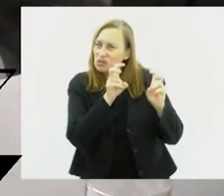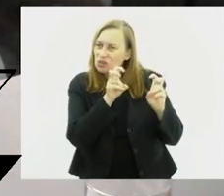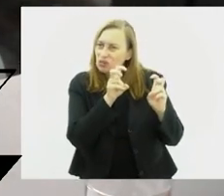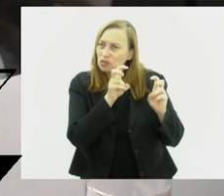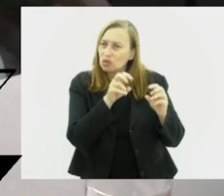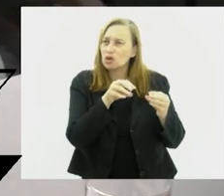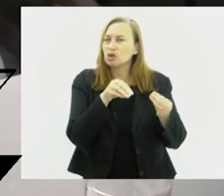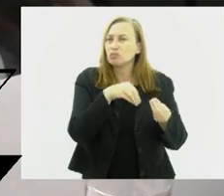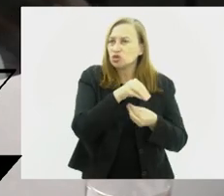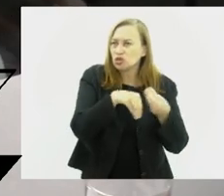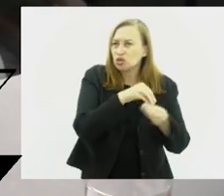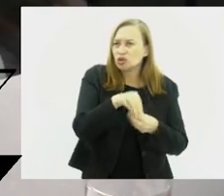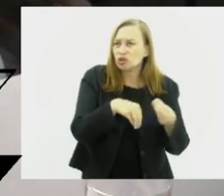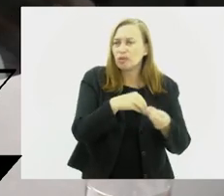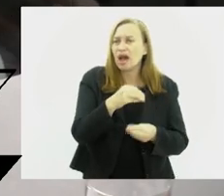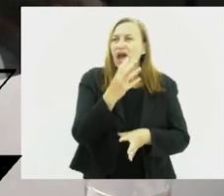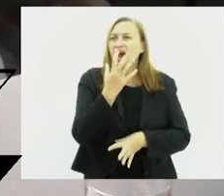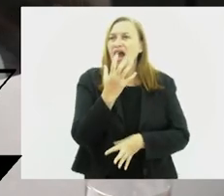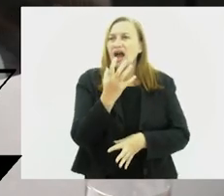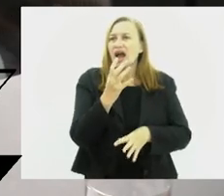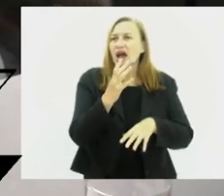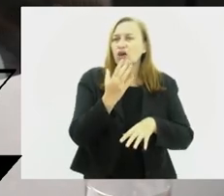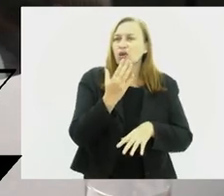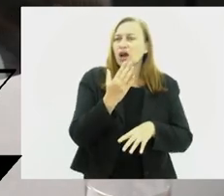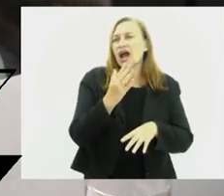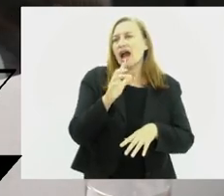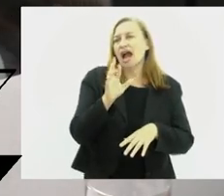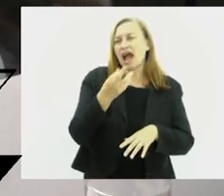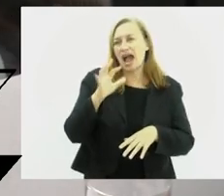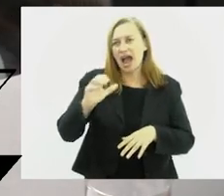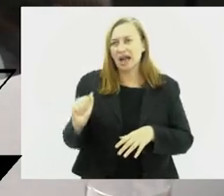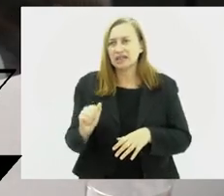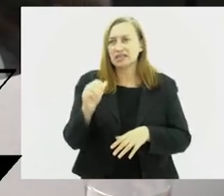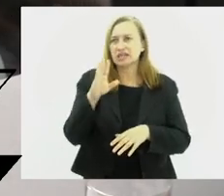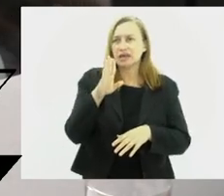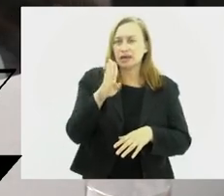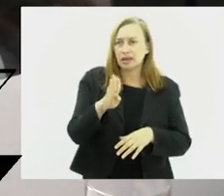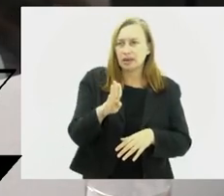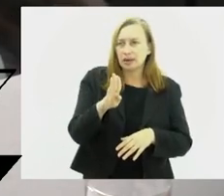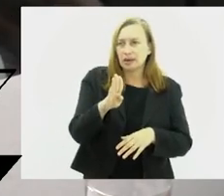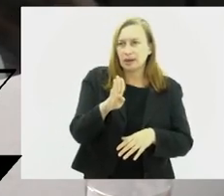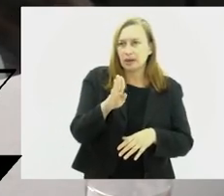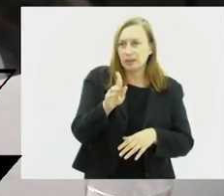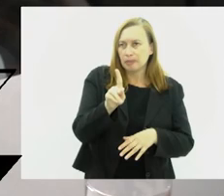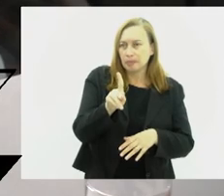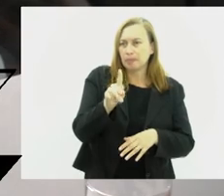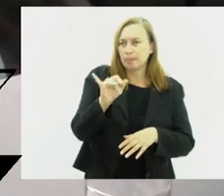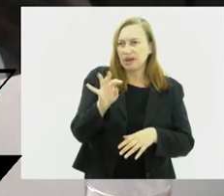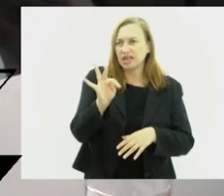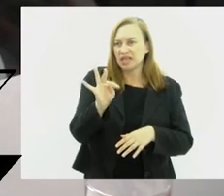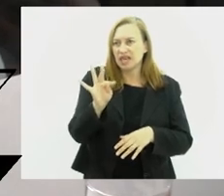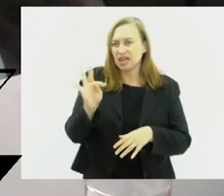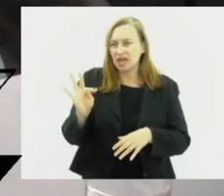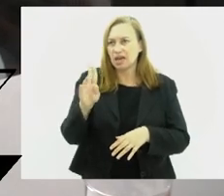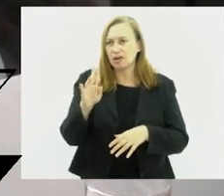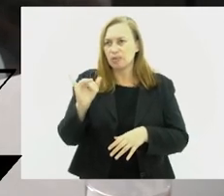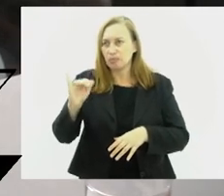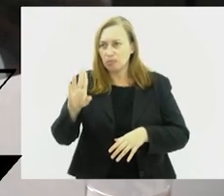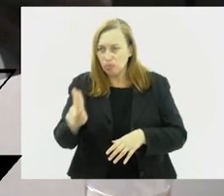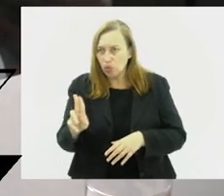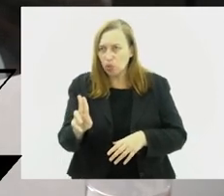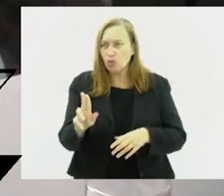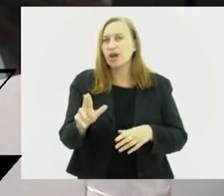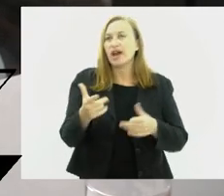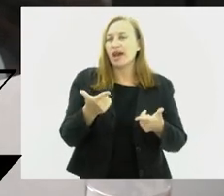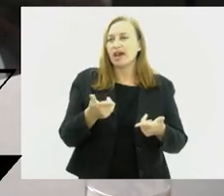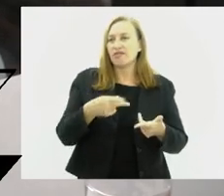raça pitbull e outras raças, não seja o caso ainda de chegarmos a um extremismo de uma castração, como existe lei que já previu